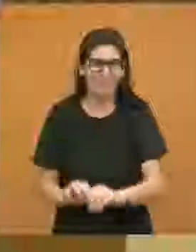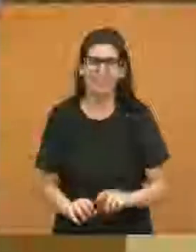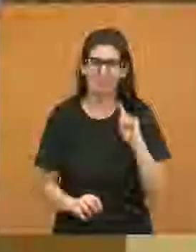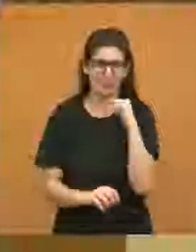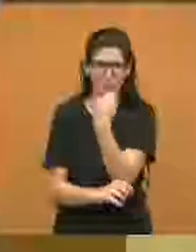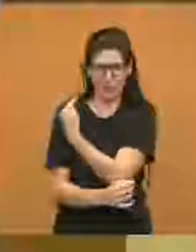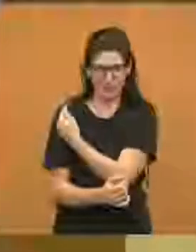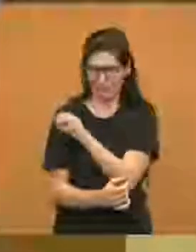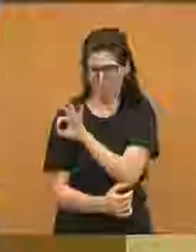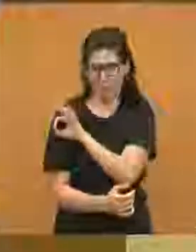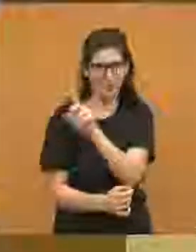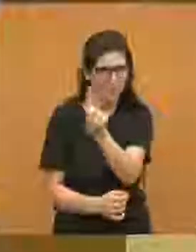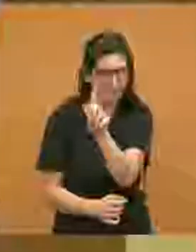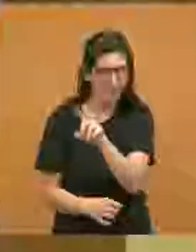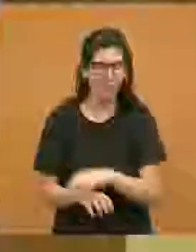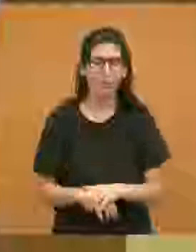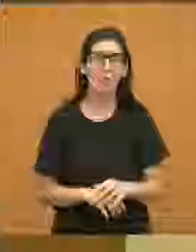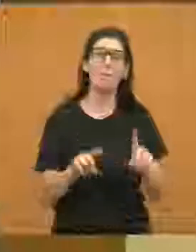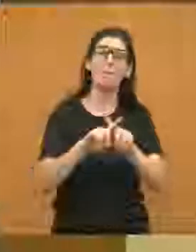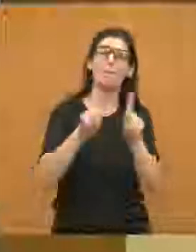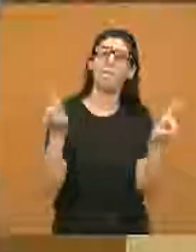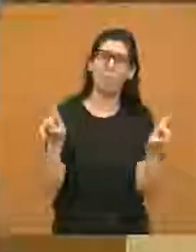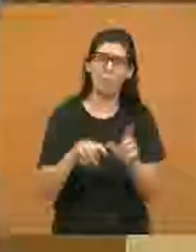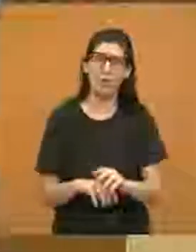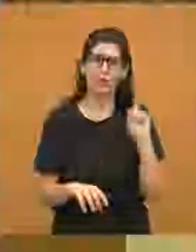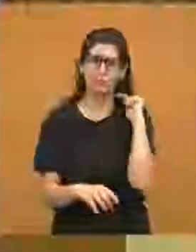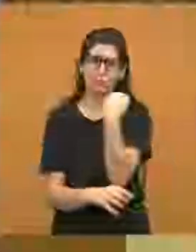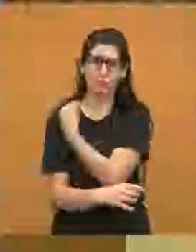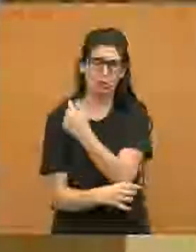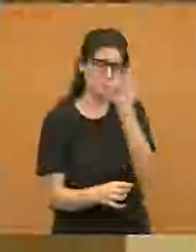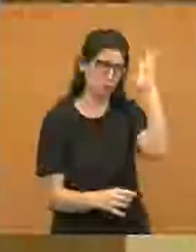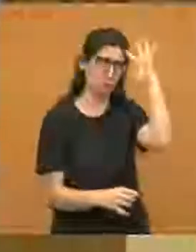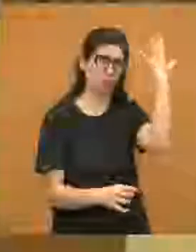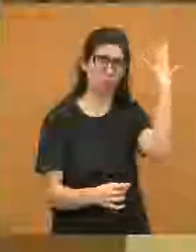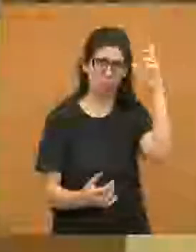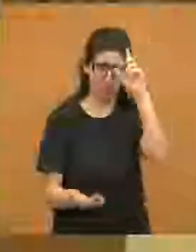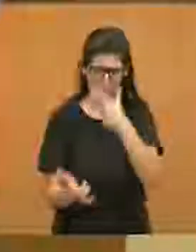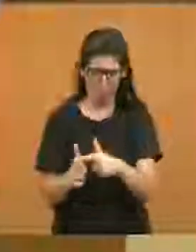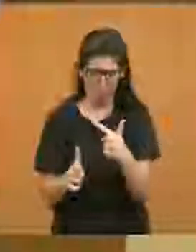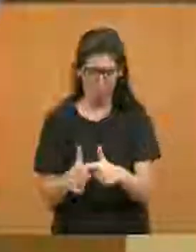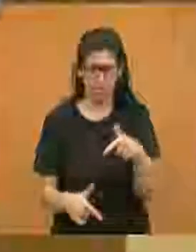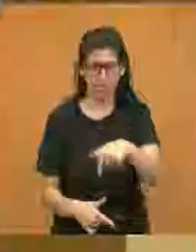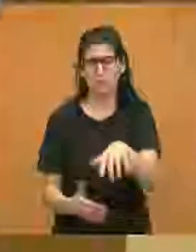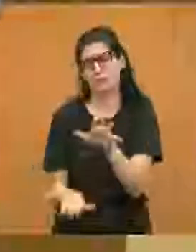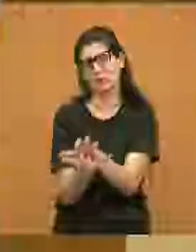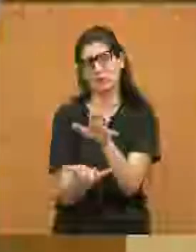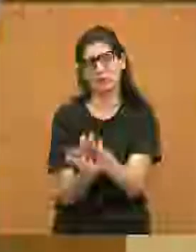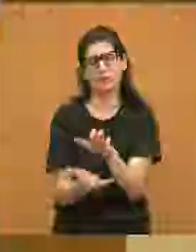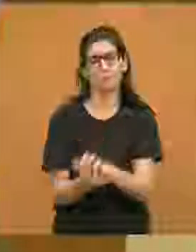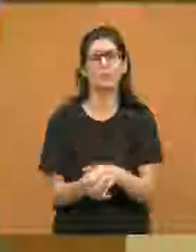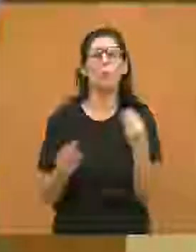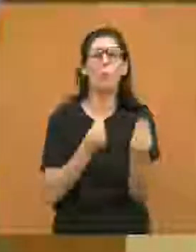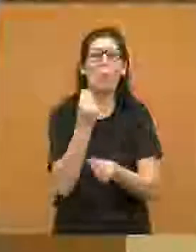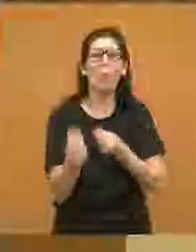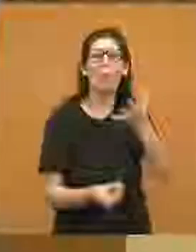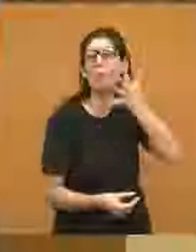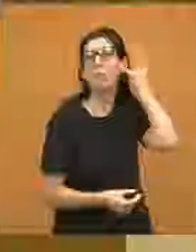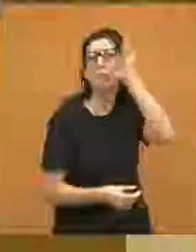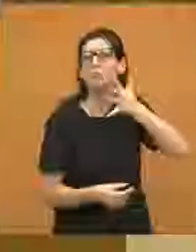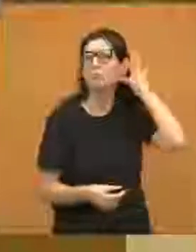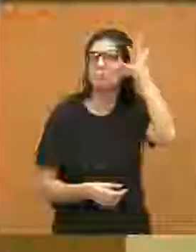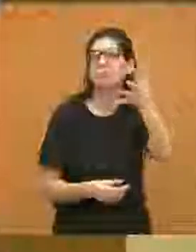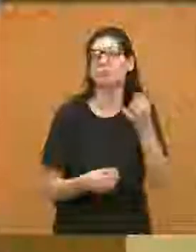competência legislativa. Mas cabe a gente discutir esse problema no município, através de seminários, debates, que a